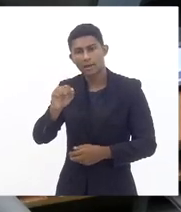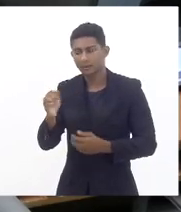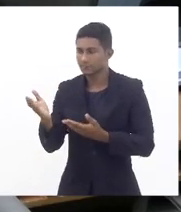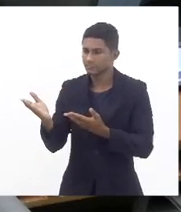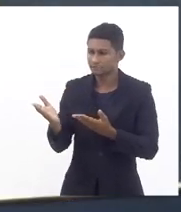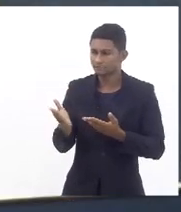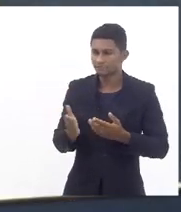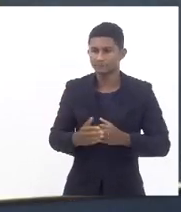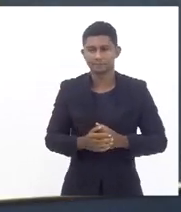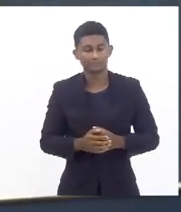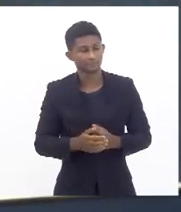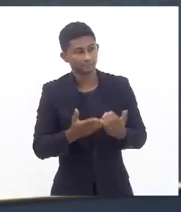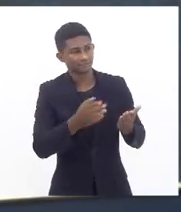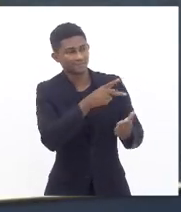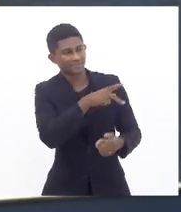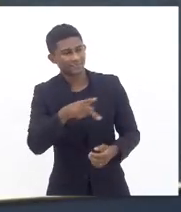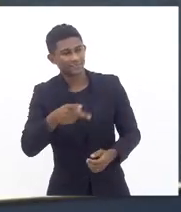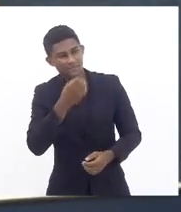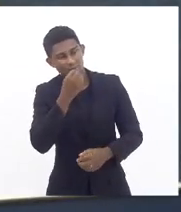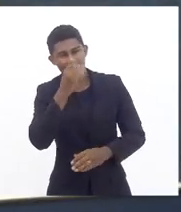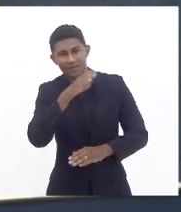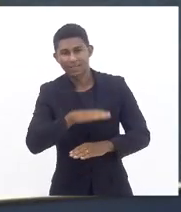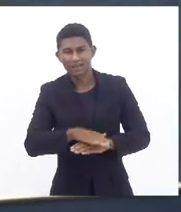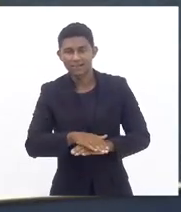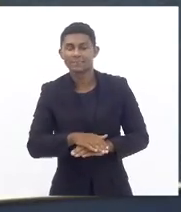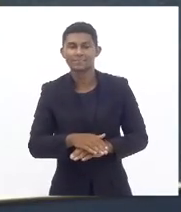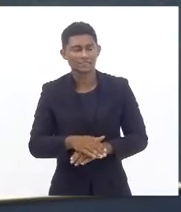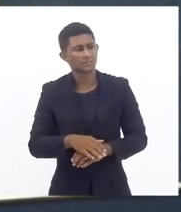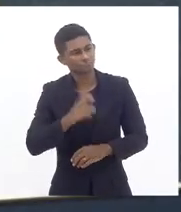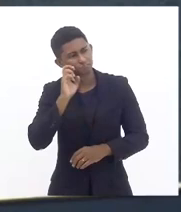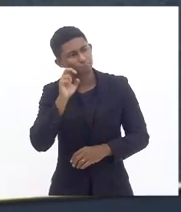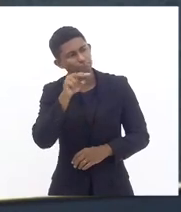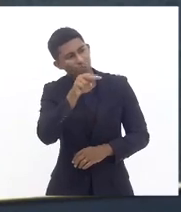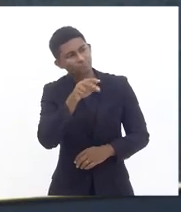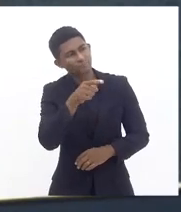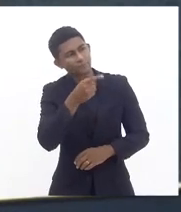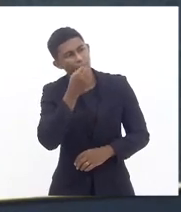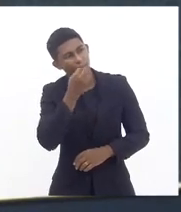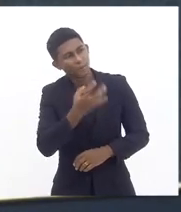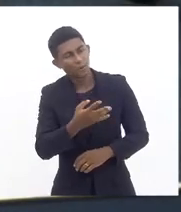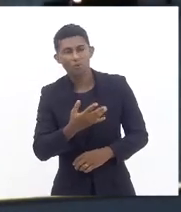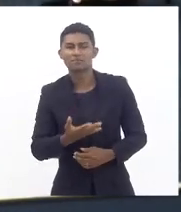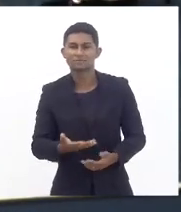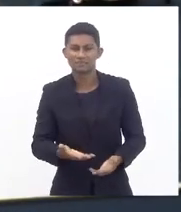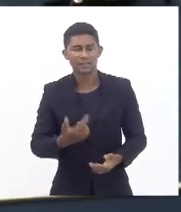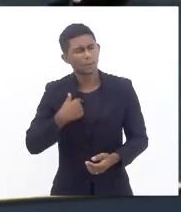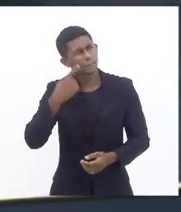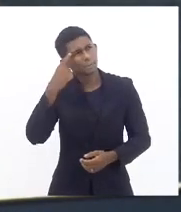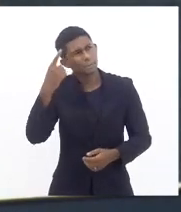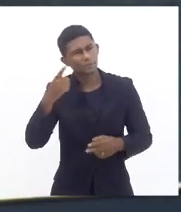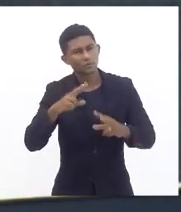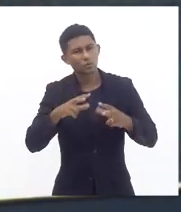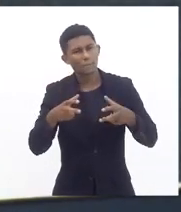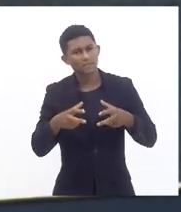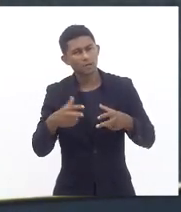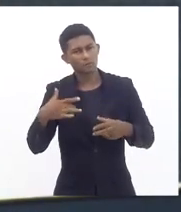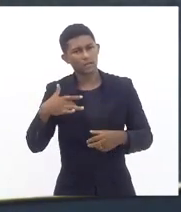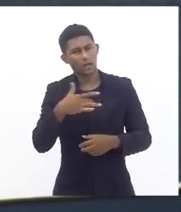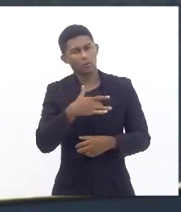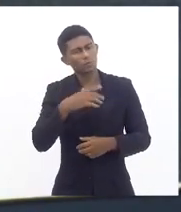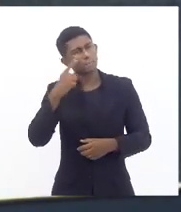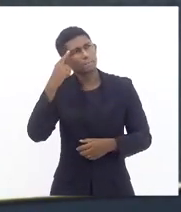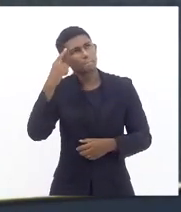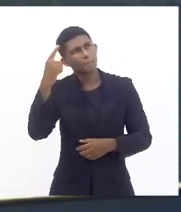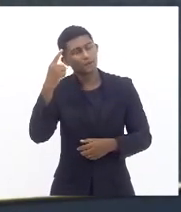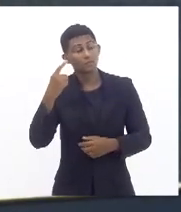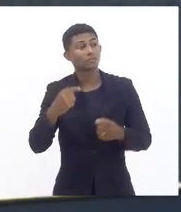Presidente Jair Bittencourt, boa tarde, sempre bom vê-lo aí, né? Sempre que eu penso na Comissão de Saúde, eu penso o quanto